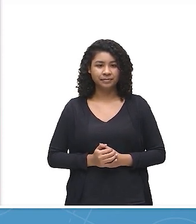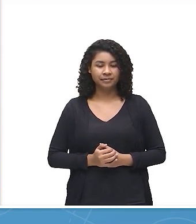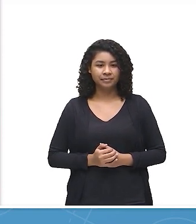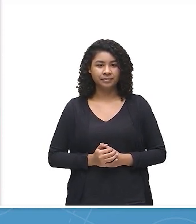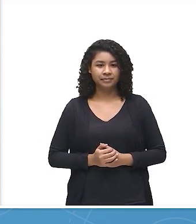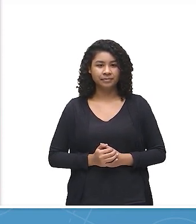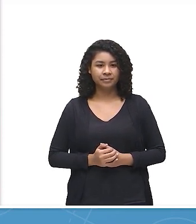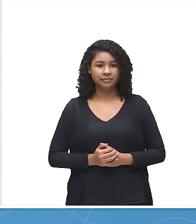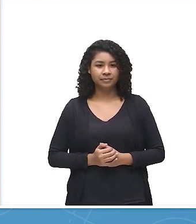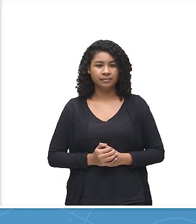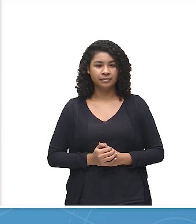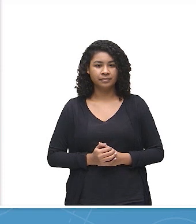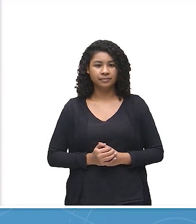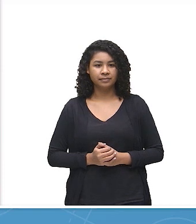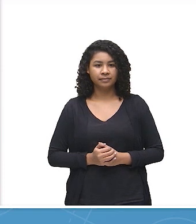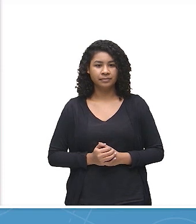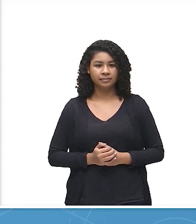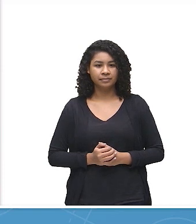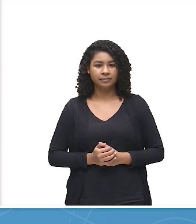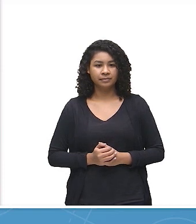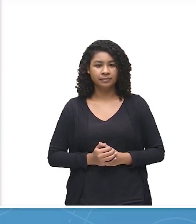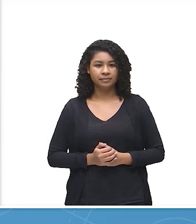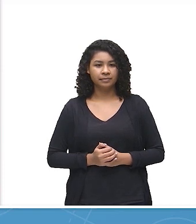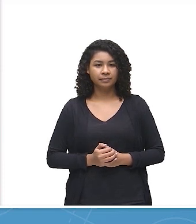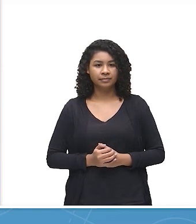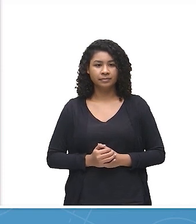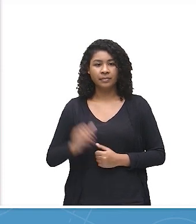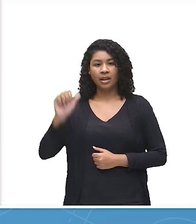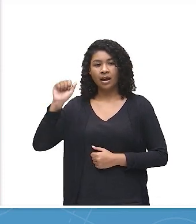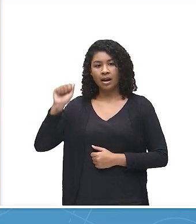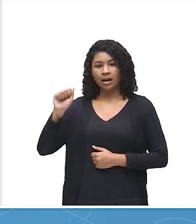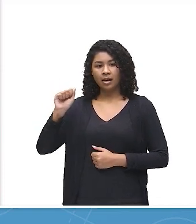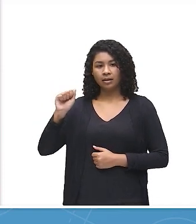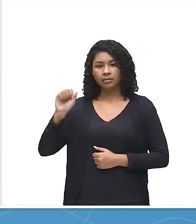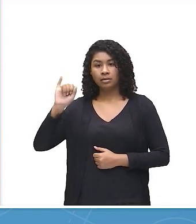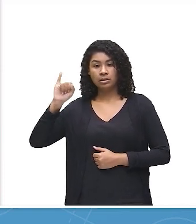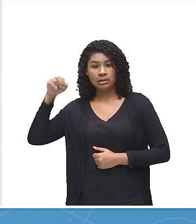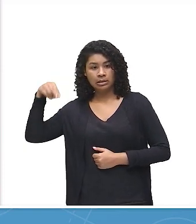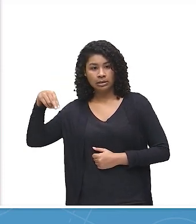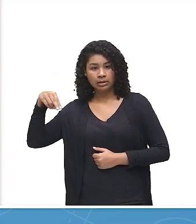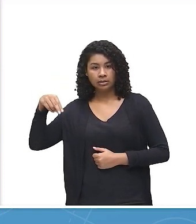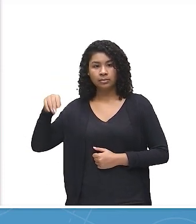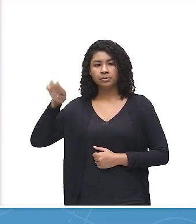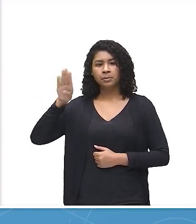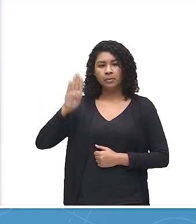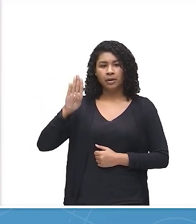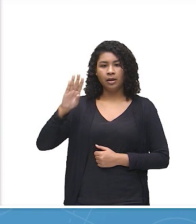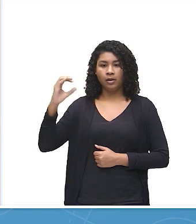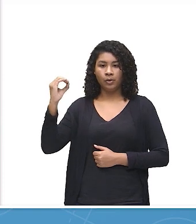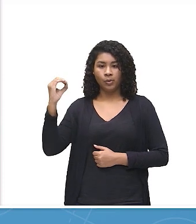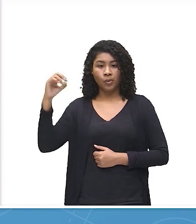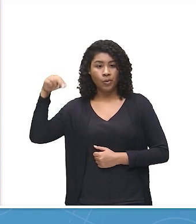né? E aí que eu sei que as prepositions são essas palavras bem